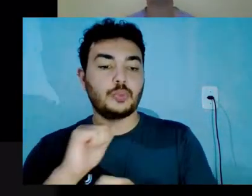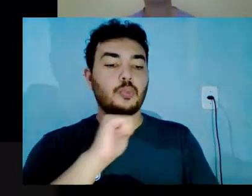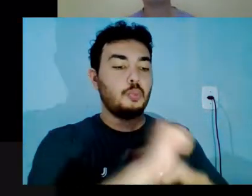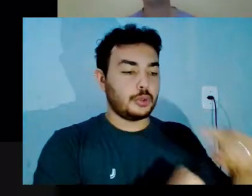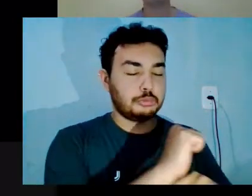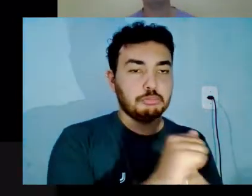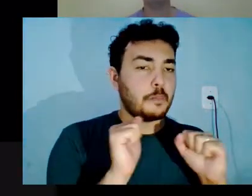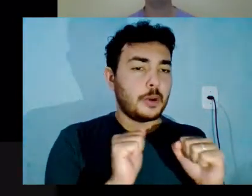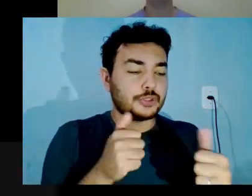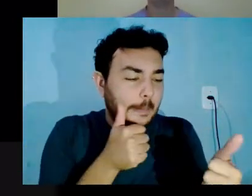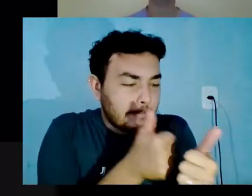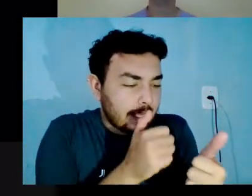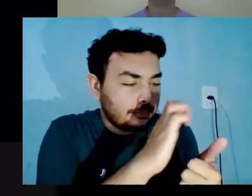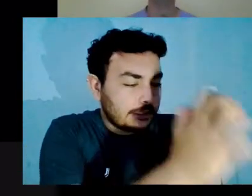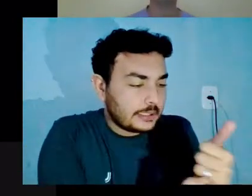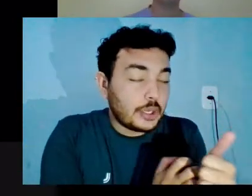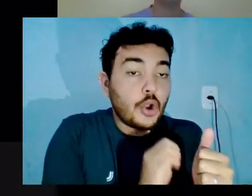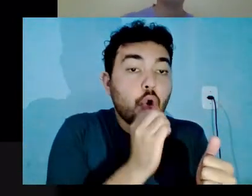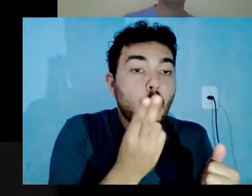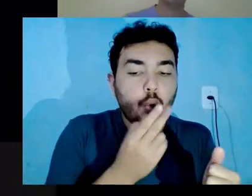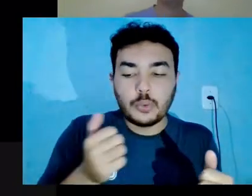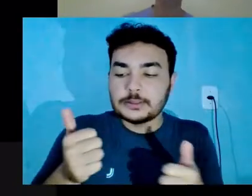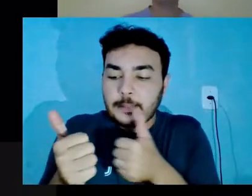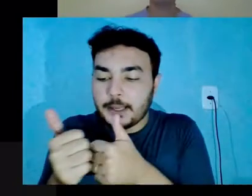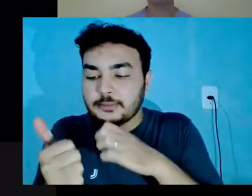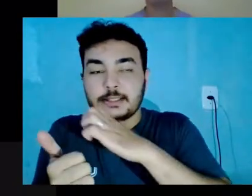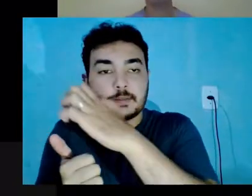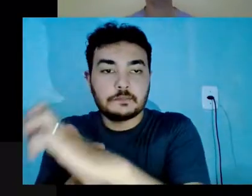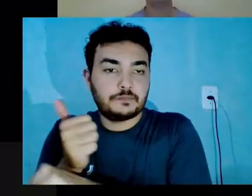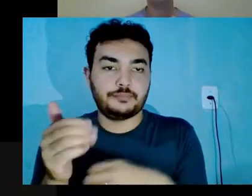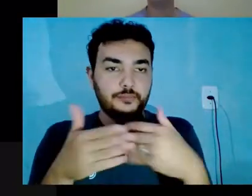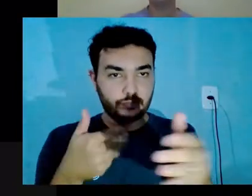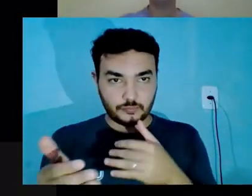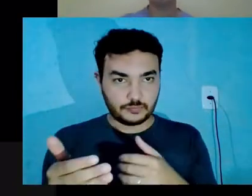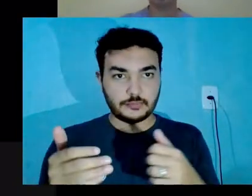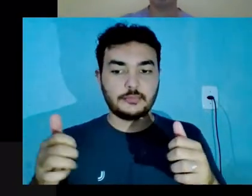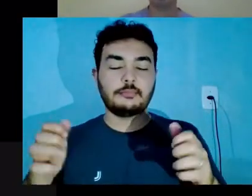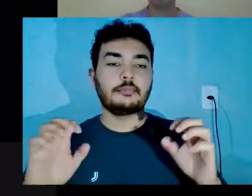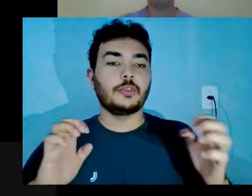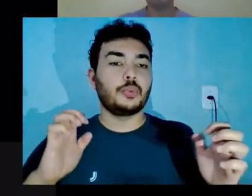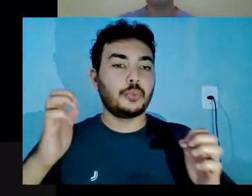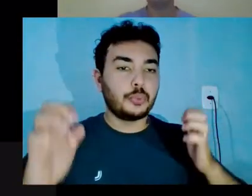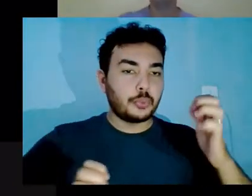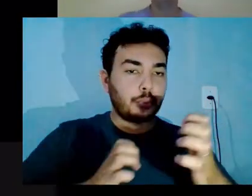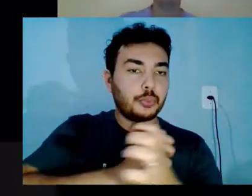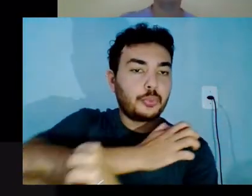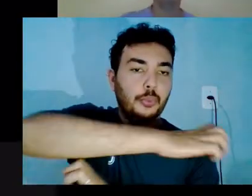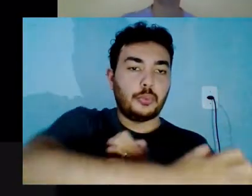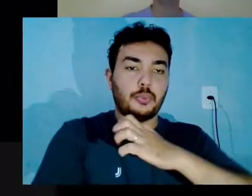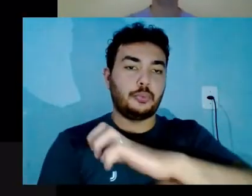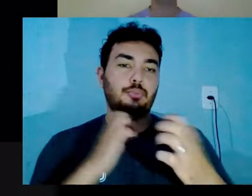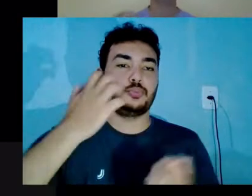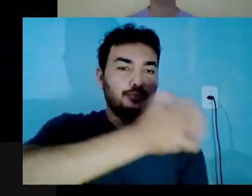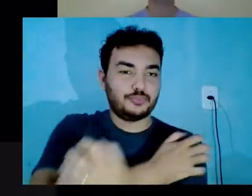ou ele pode estar próximo de B, que o elétron 1 também pode estar próximo de A ou próximo de B. Então, essa é a ideia que eles propuseram com isso, e,